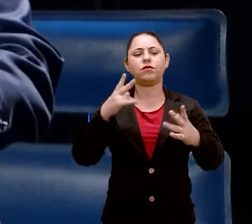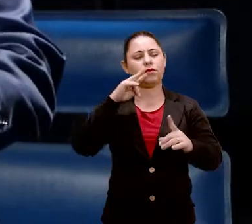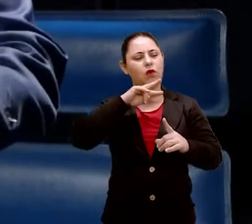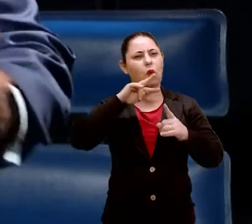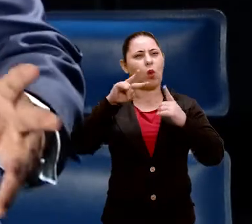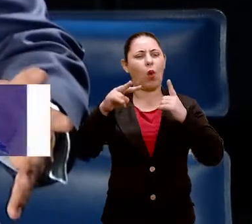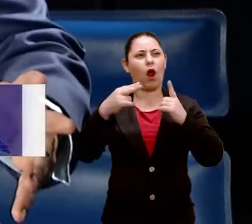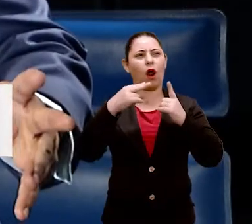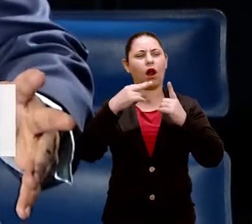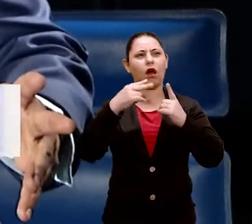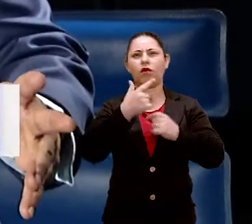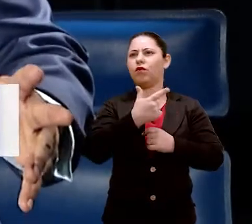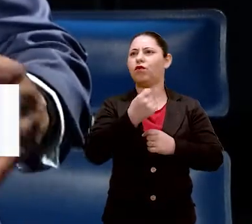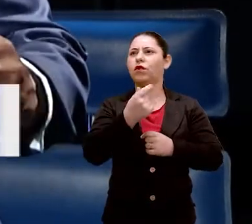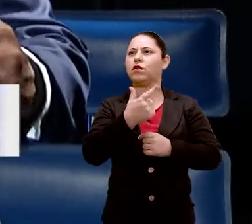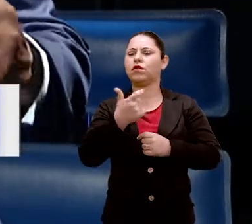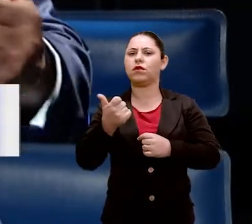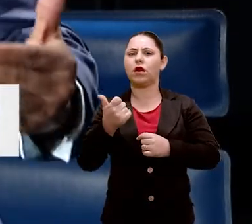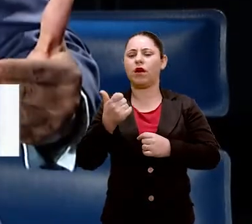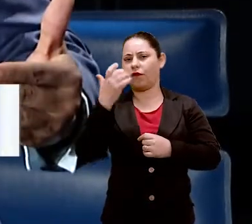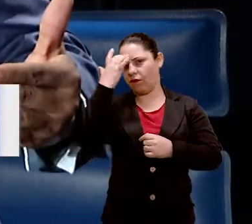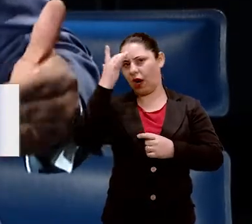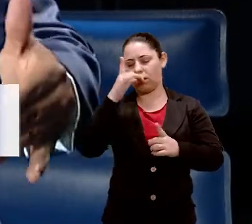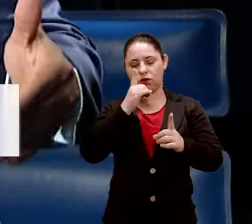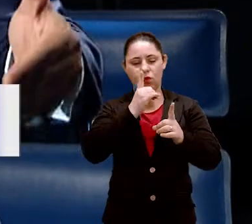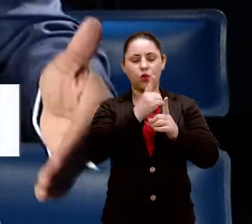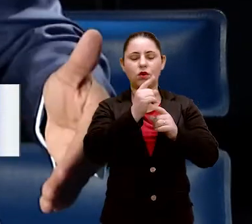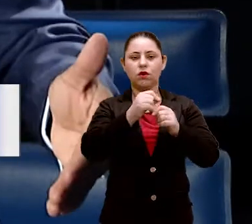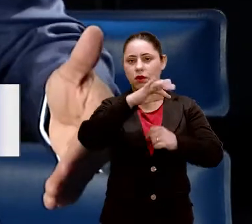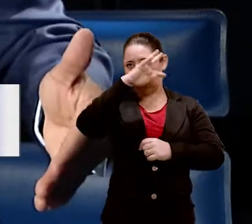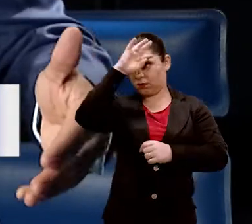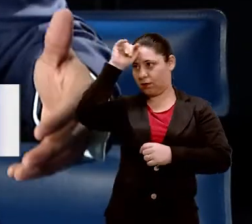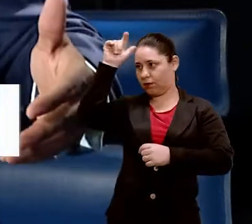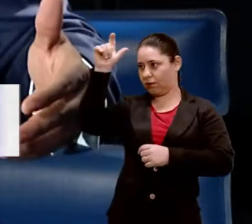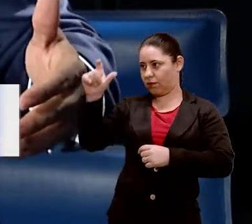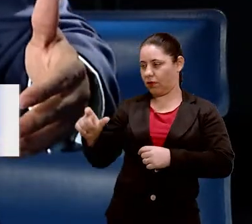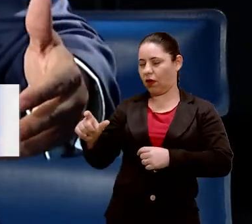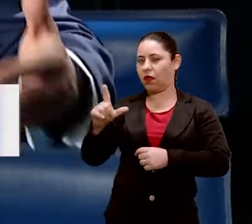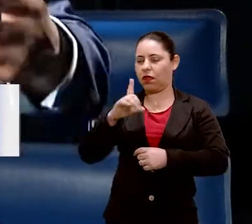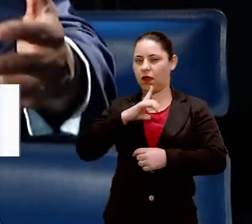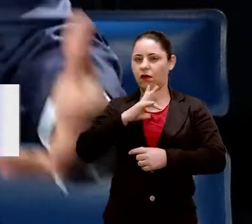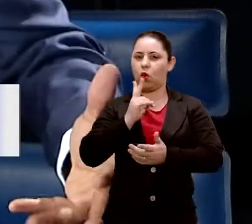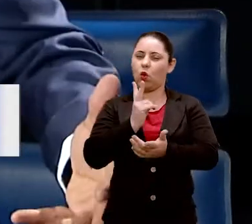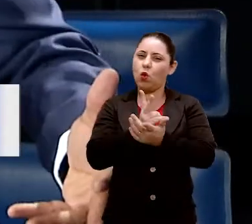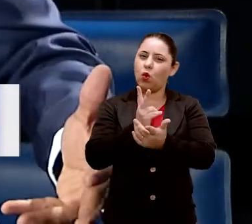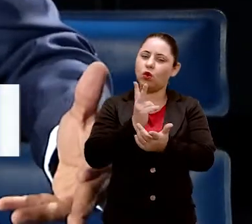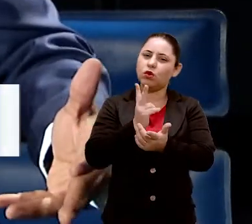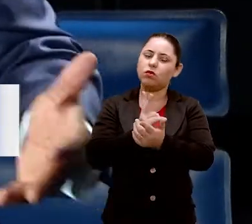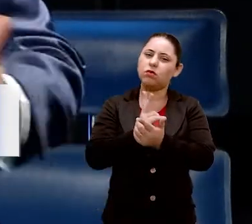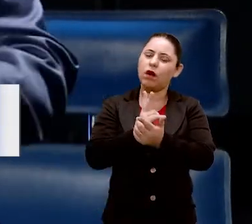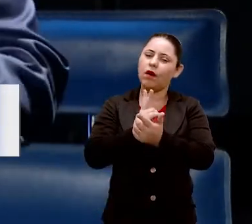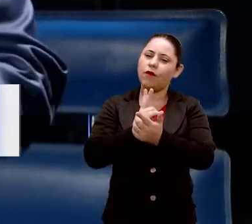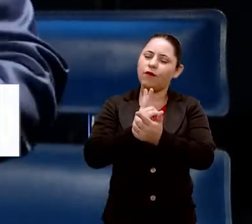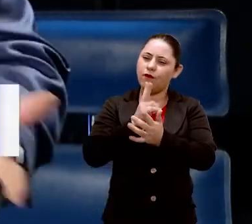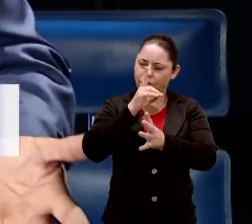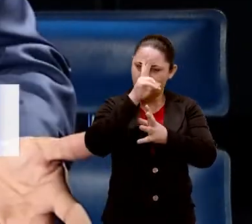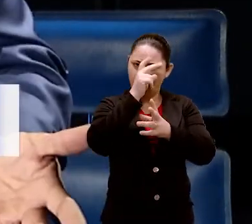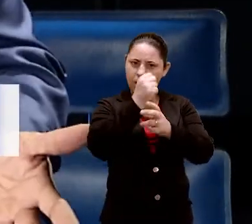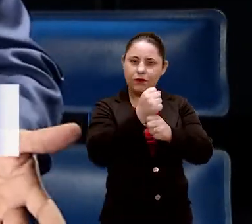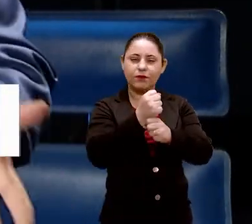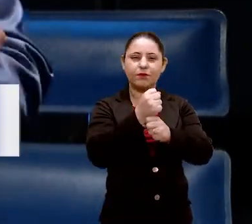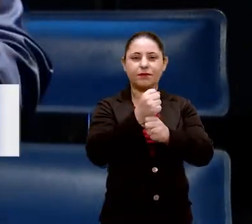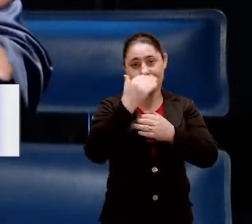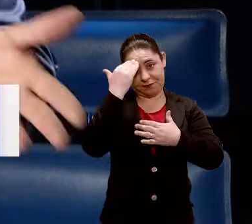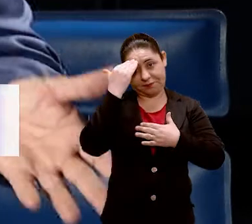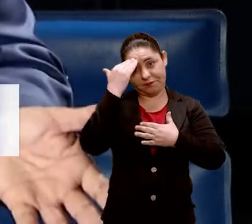Quando a gente olha para 2021, é fácil constatar o seguinte: o programa Personalidades manteve muita sua vitalidade. Isso deve muito à produção do